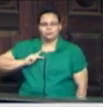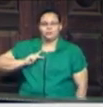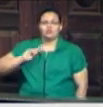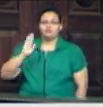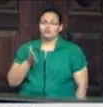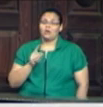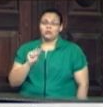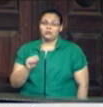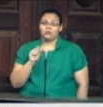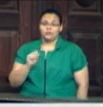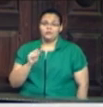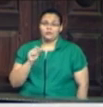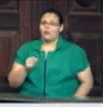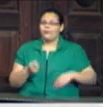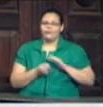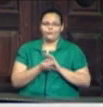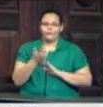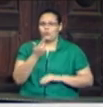já que